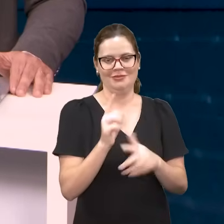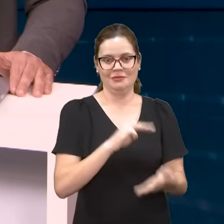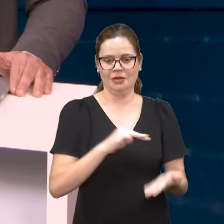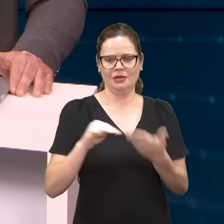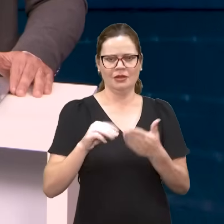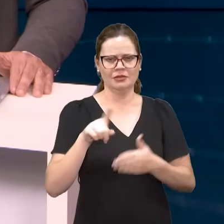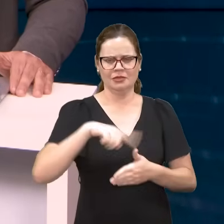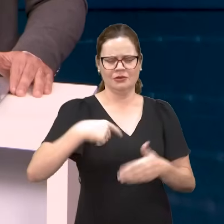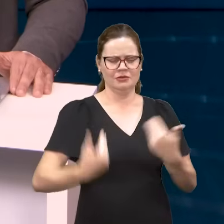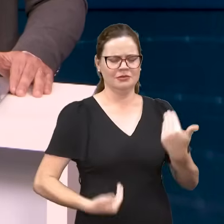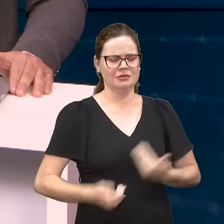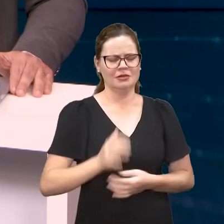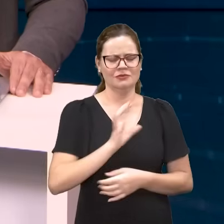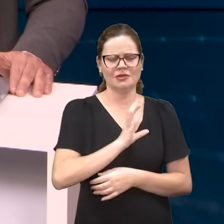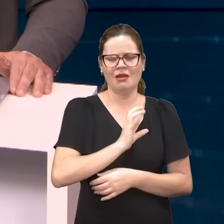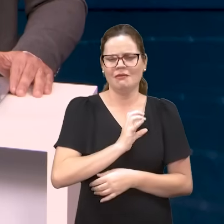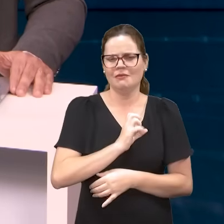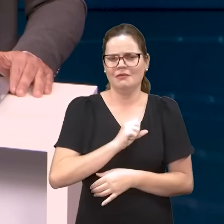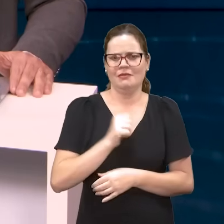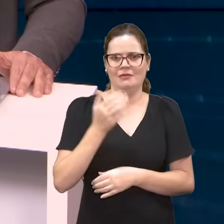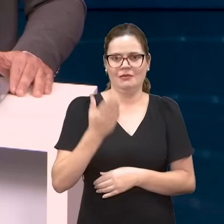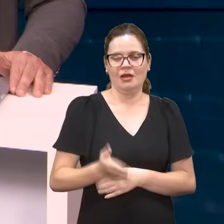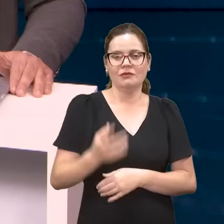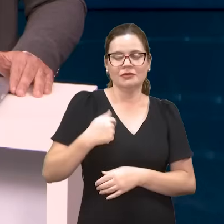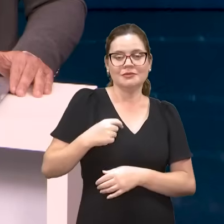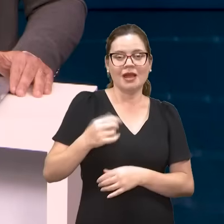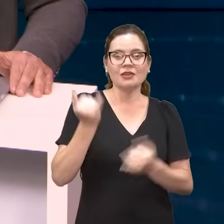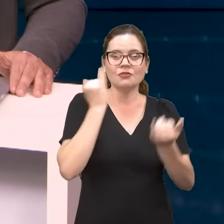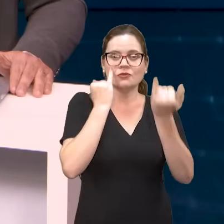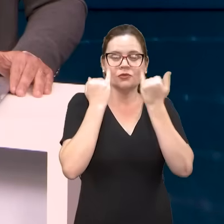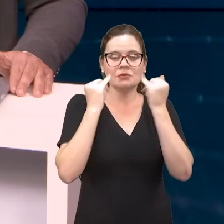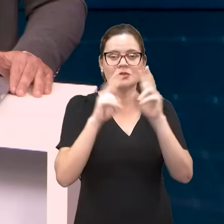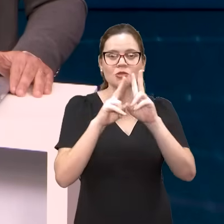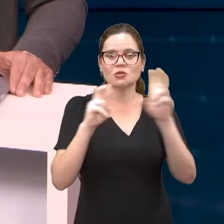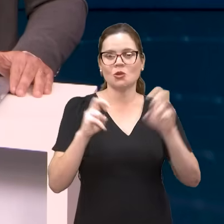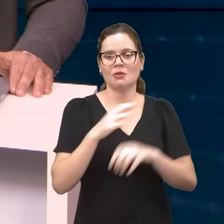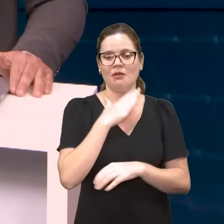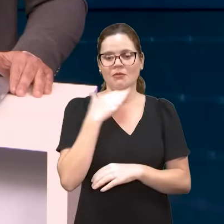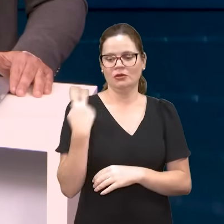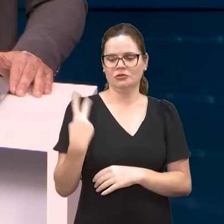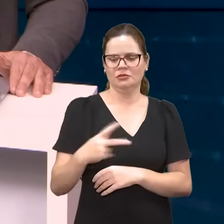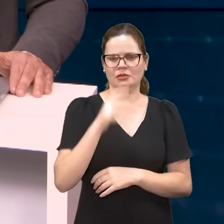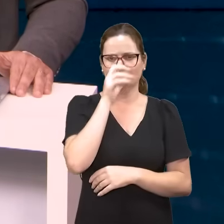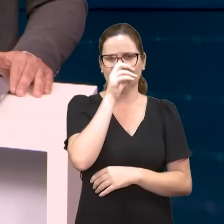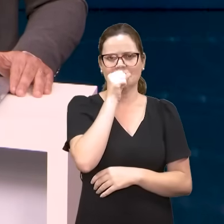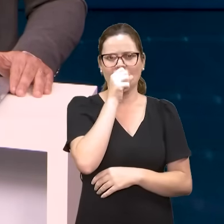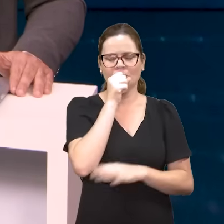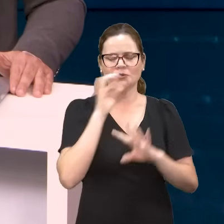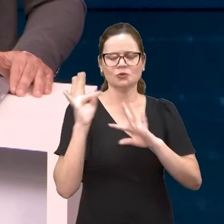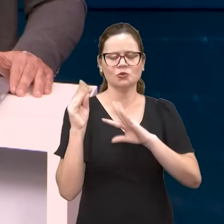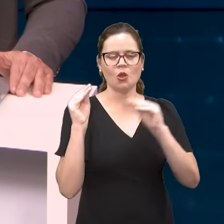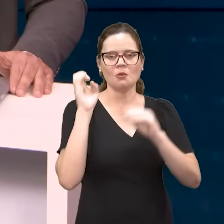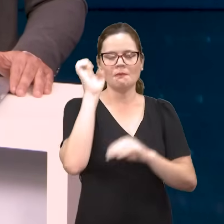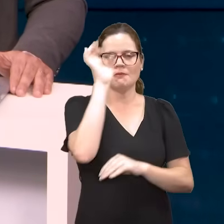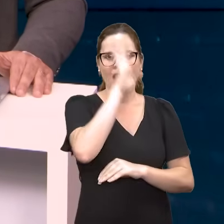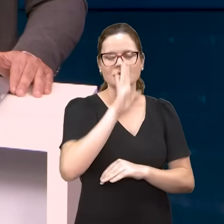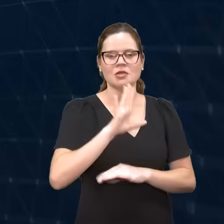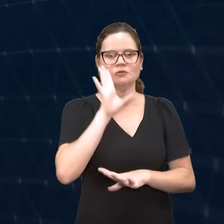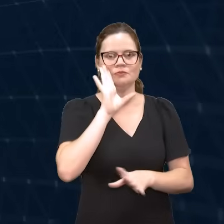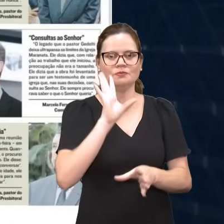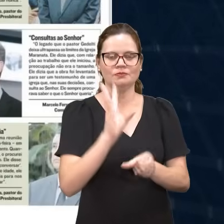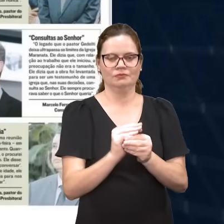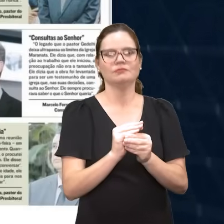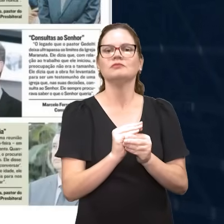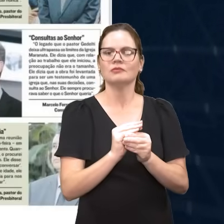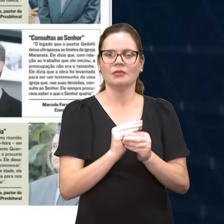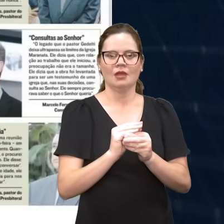igreja. A notícia de sua morte, no sábado, dia 5 de julho, alcançou todo o país. Veículos